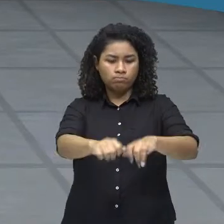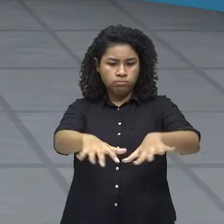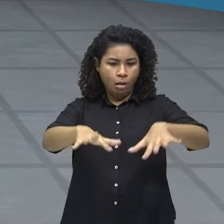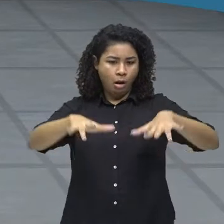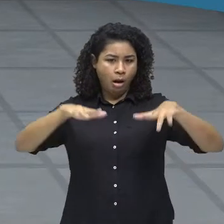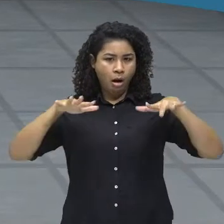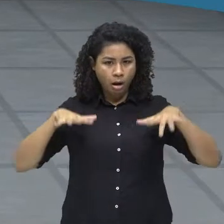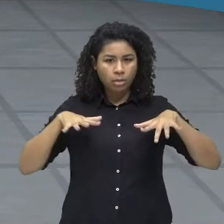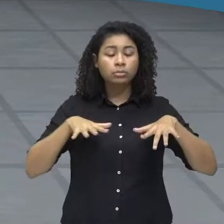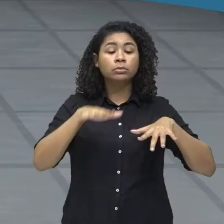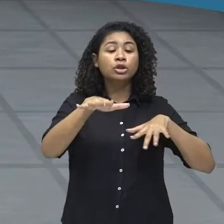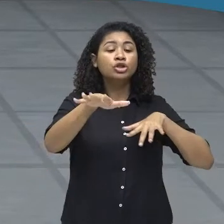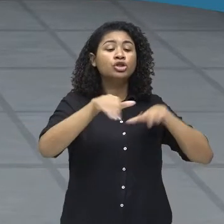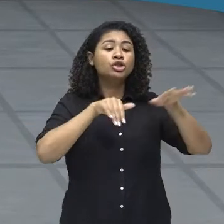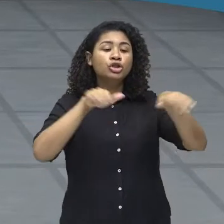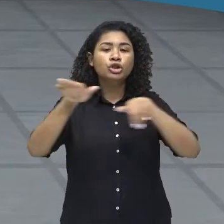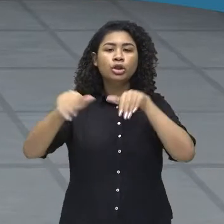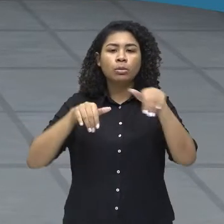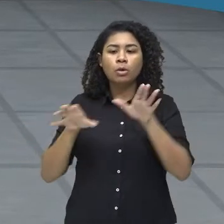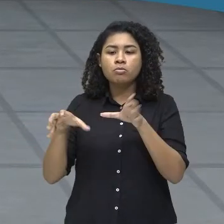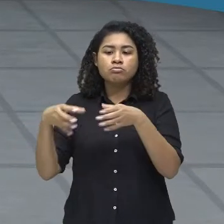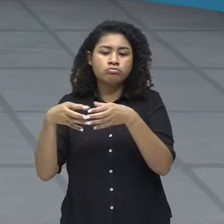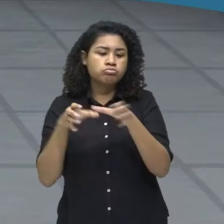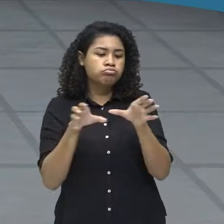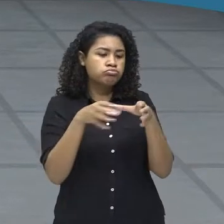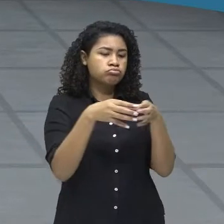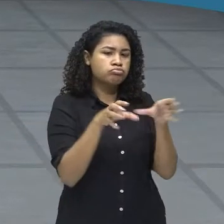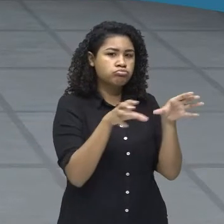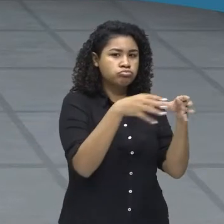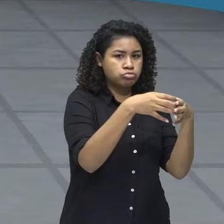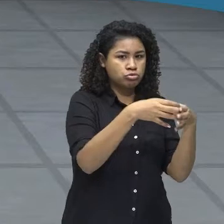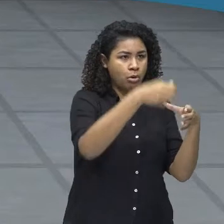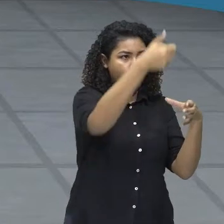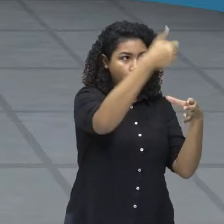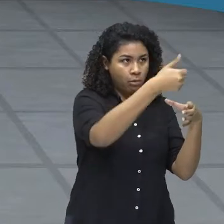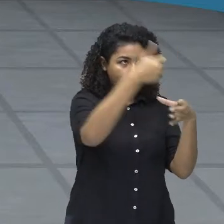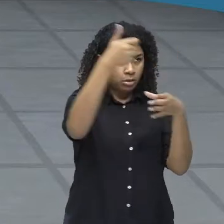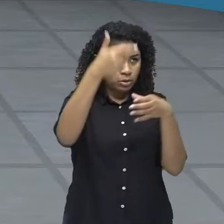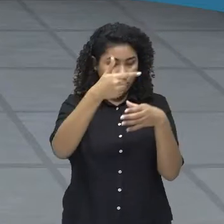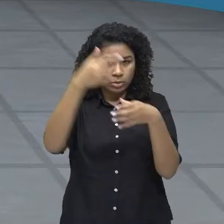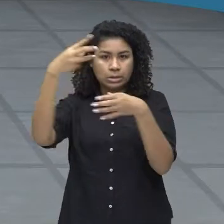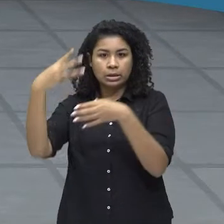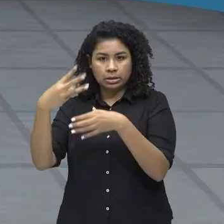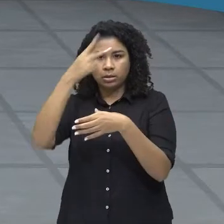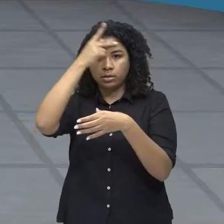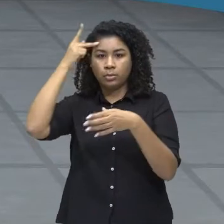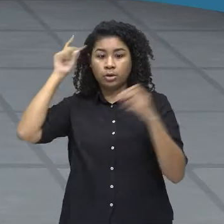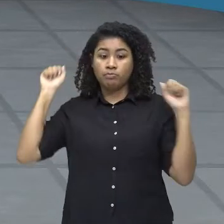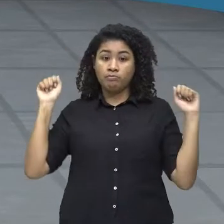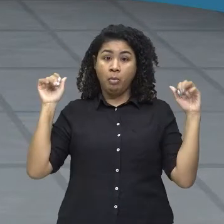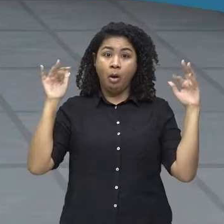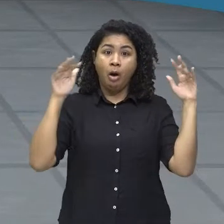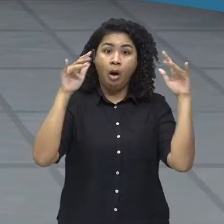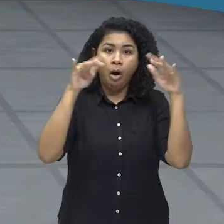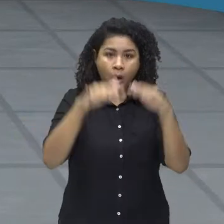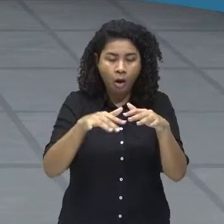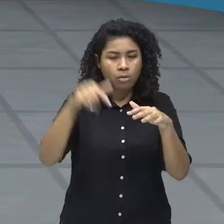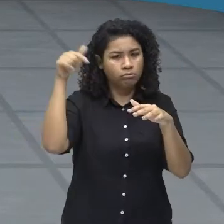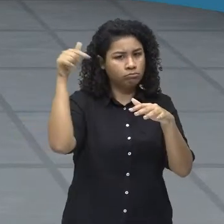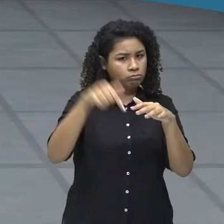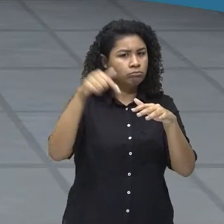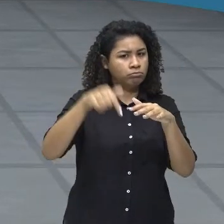uma assembleia, como o próprio nome já diz, que reunia membros da nobreza, do clero e do terceiro